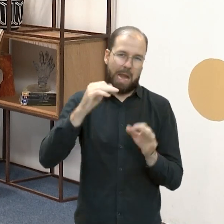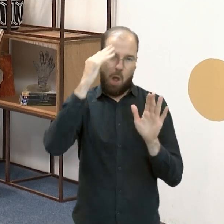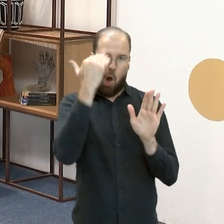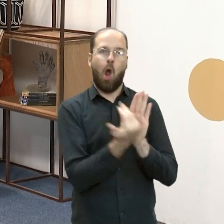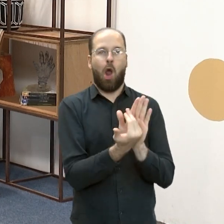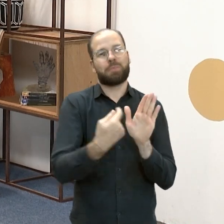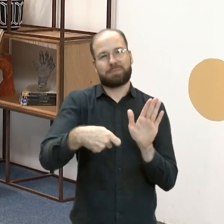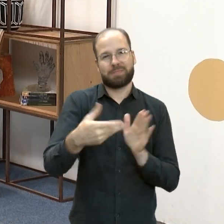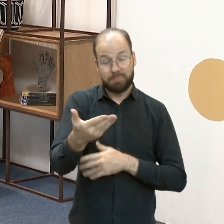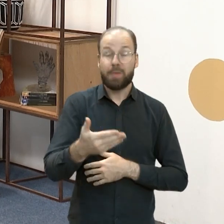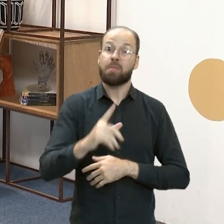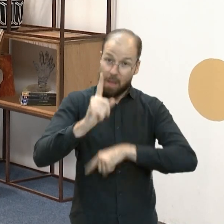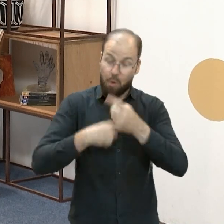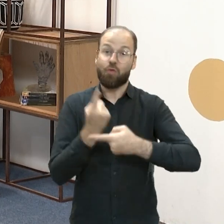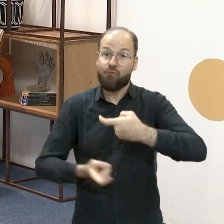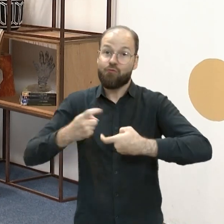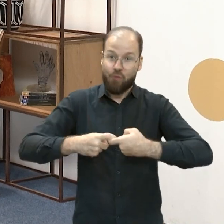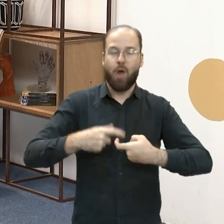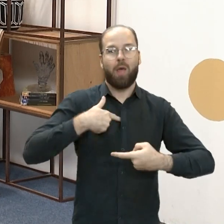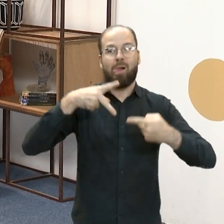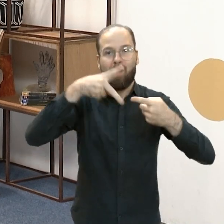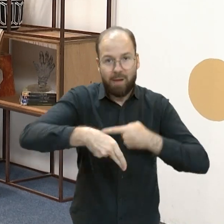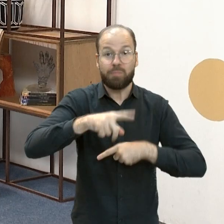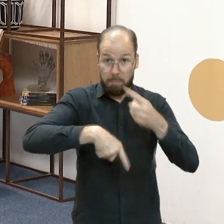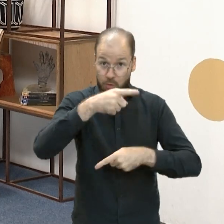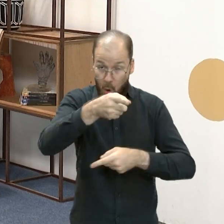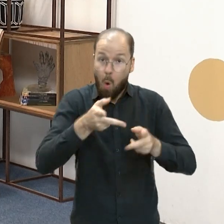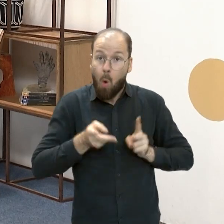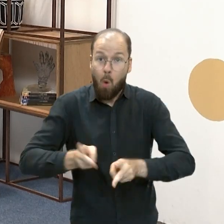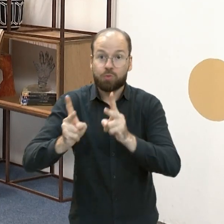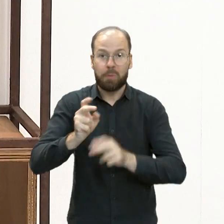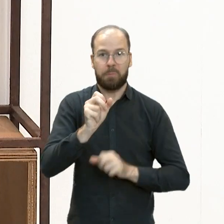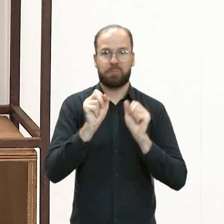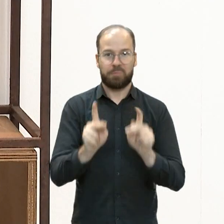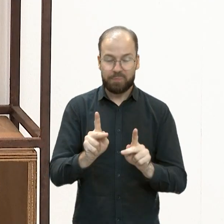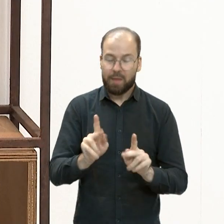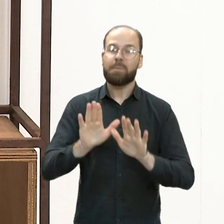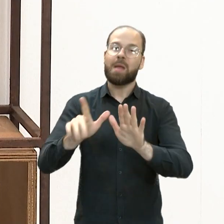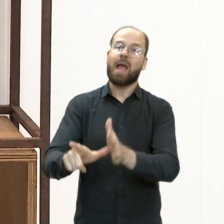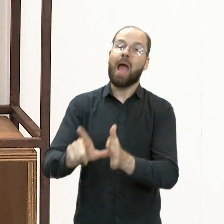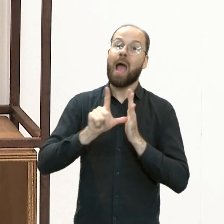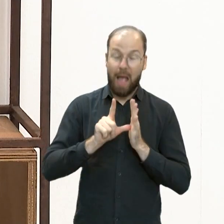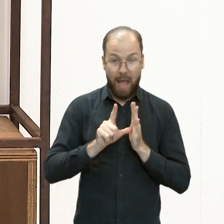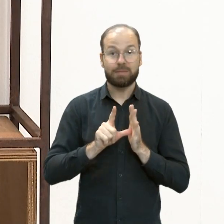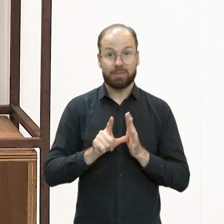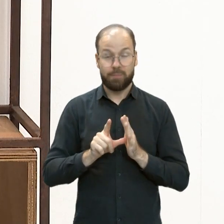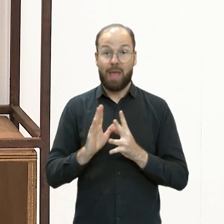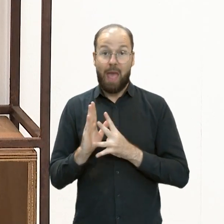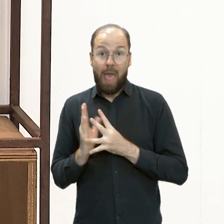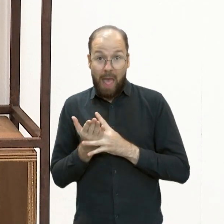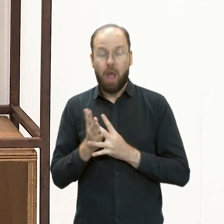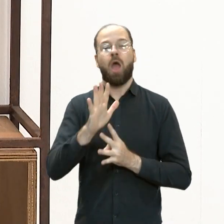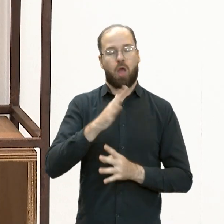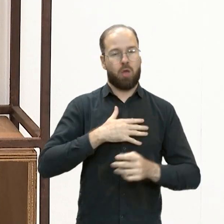com você para você só finalizar essa história que eu tive que te interromper daqui a pouquinho, então. Mas antes disso, a gente muda de assunto.